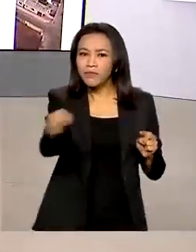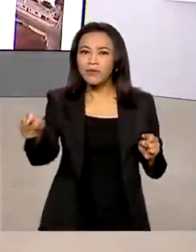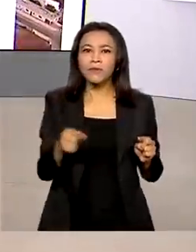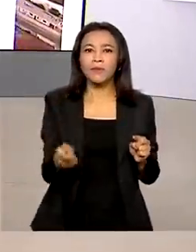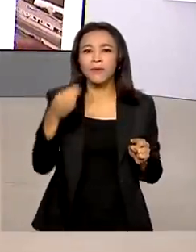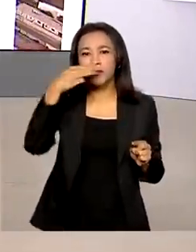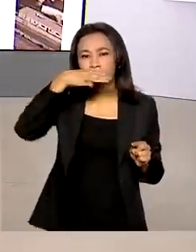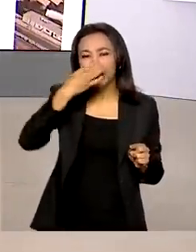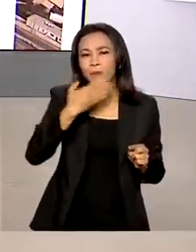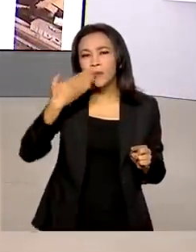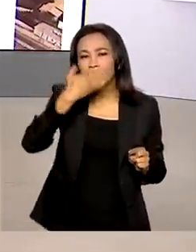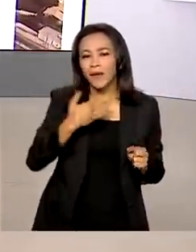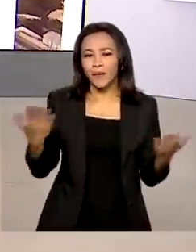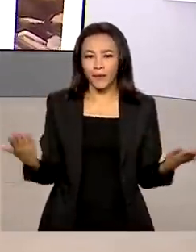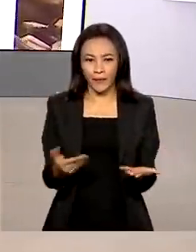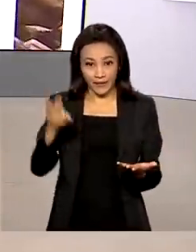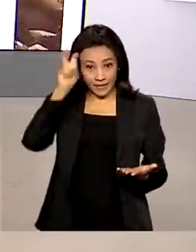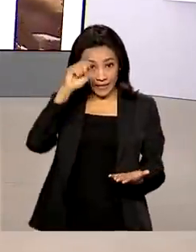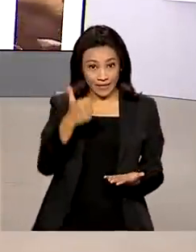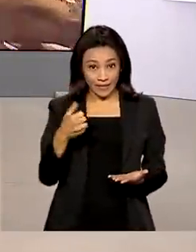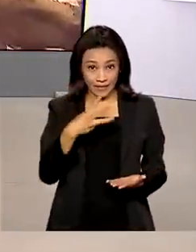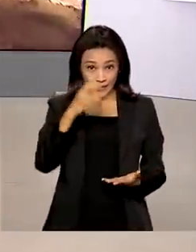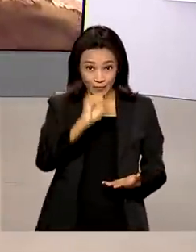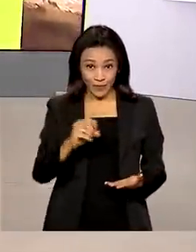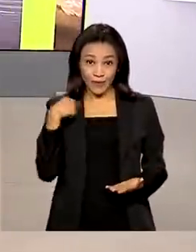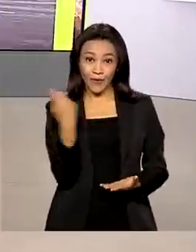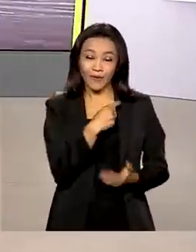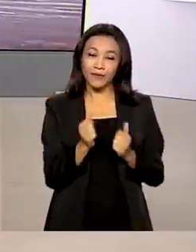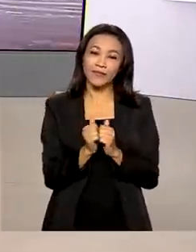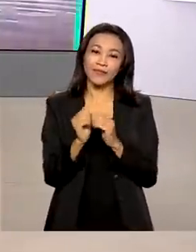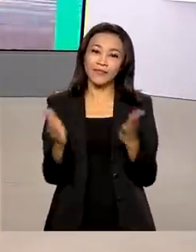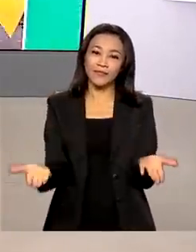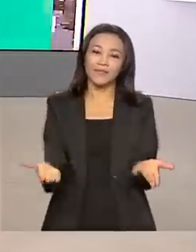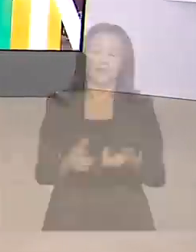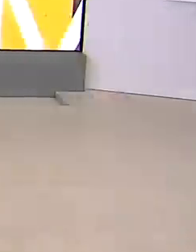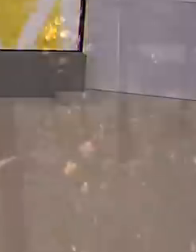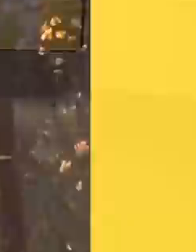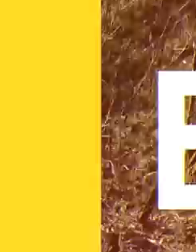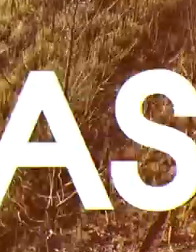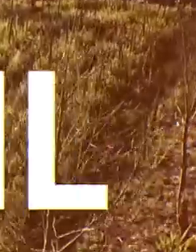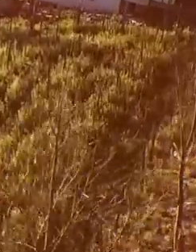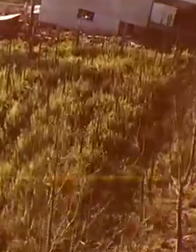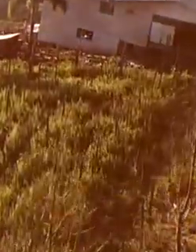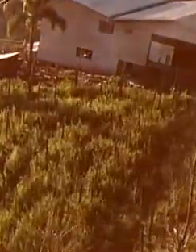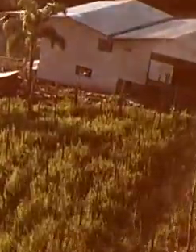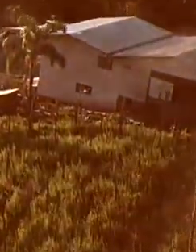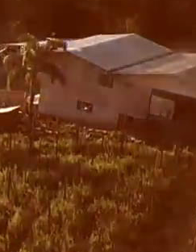quinta-feira 13 de outubro o Brasil em dia já está no ar